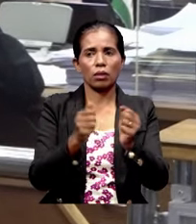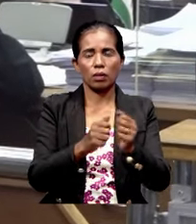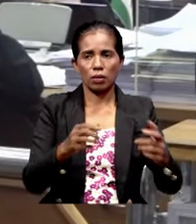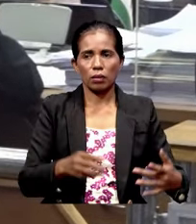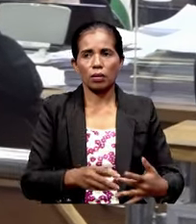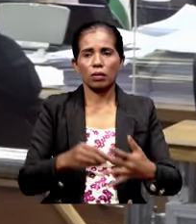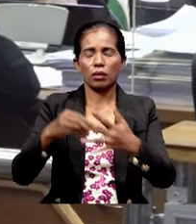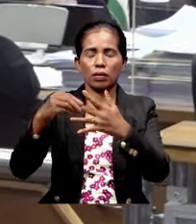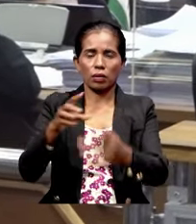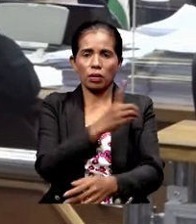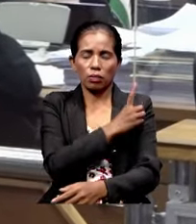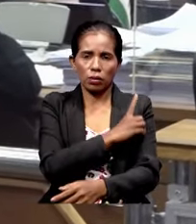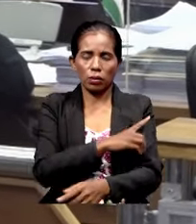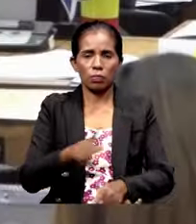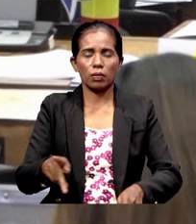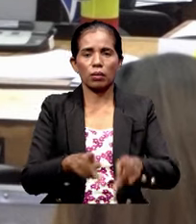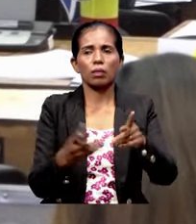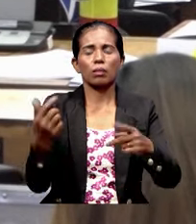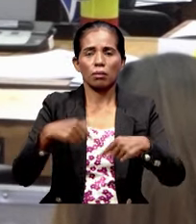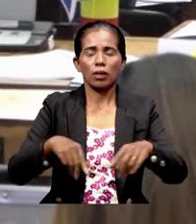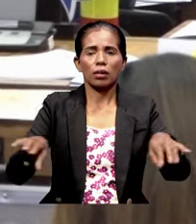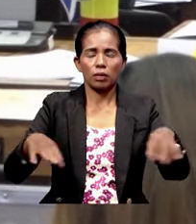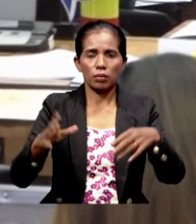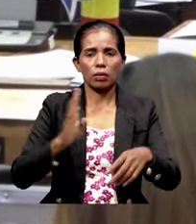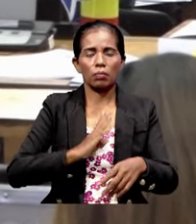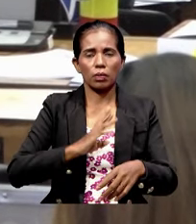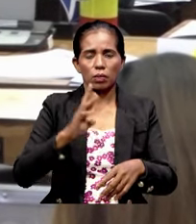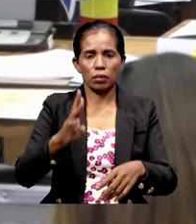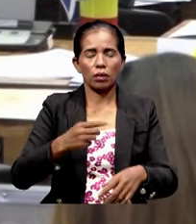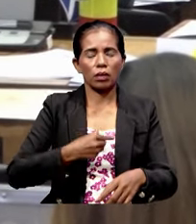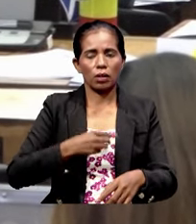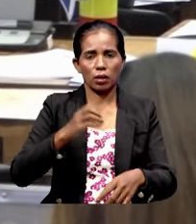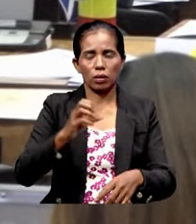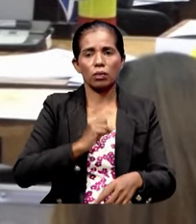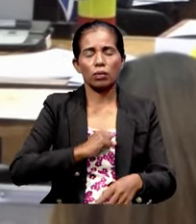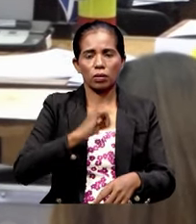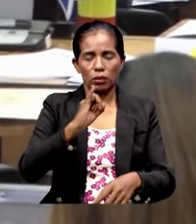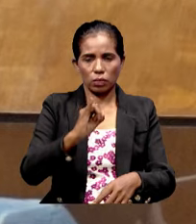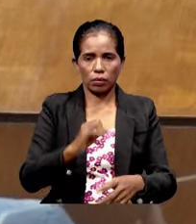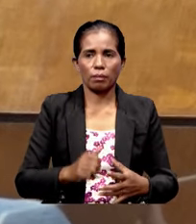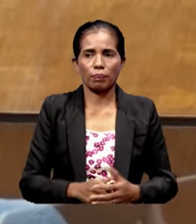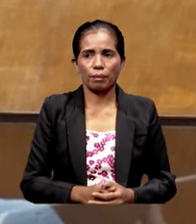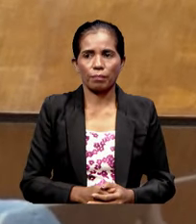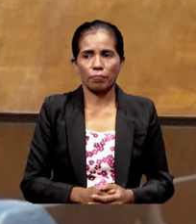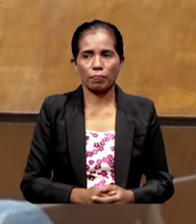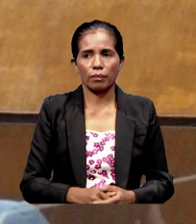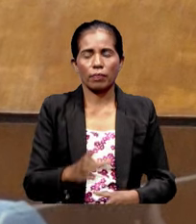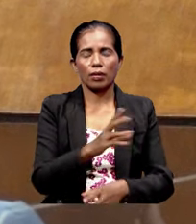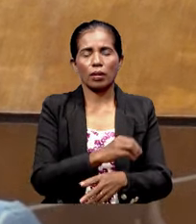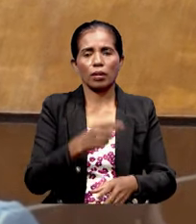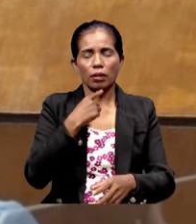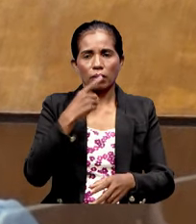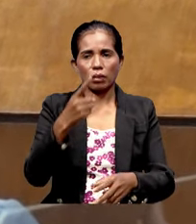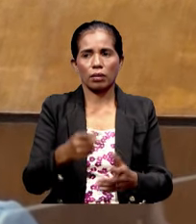especial para defensor público Sira, para serviço prisão Becora, Gleno no Cova Lima. Salários, estão sendo um salário bom, né?